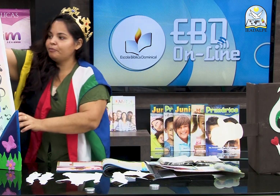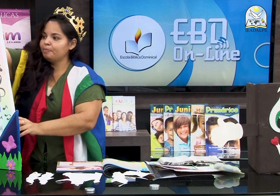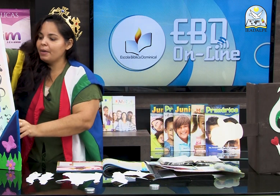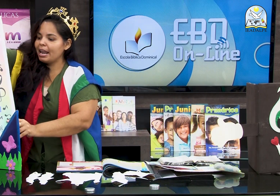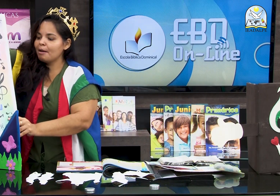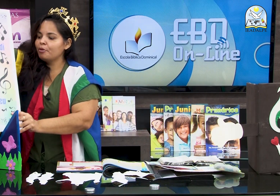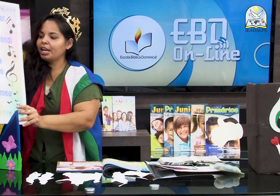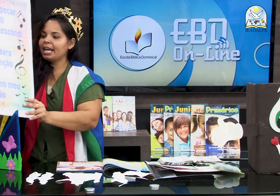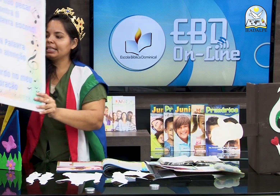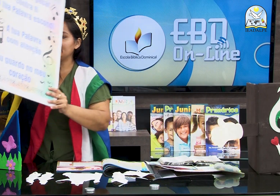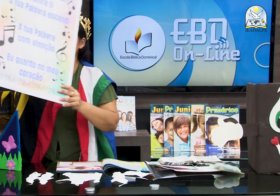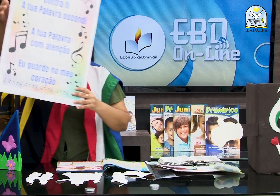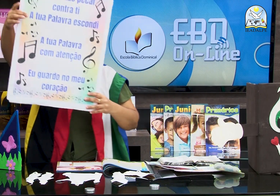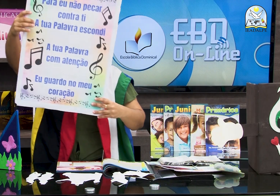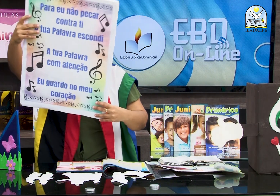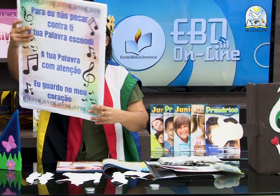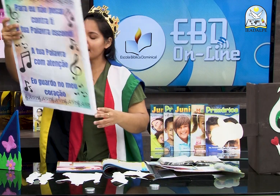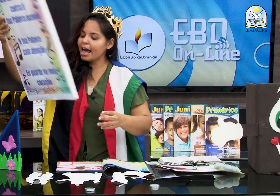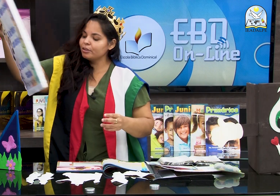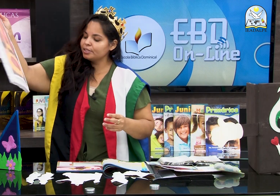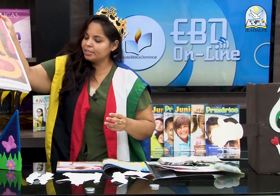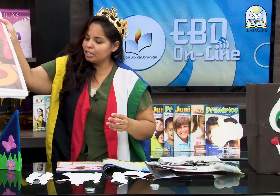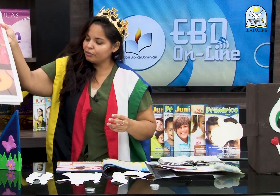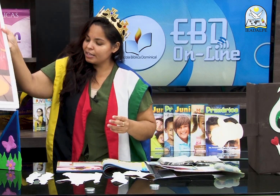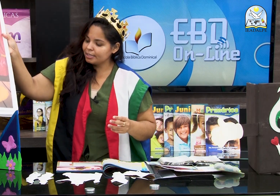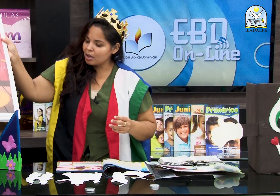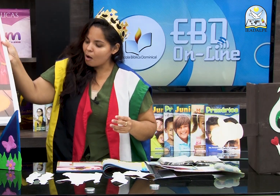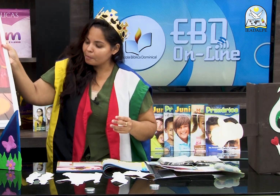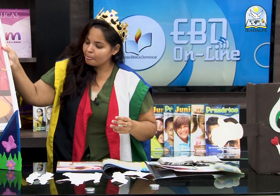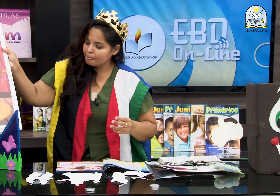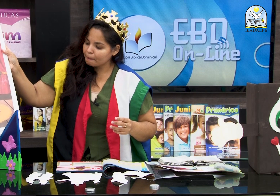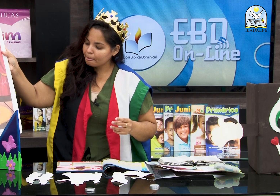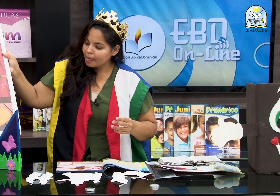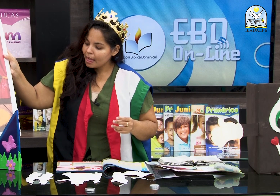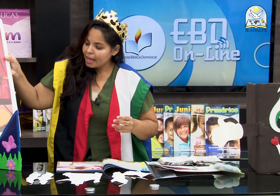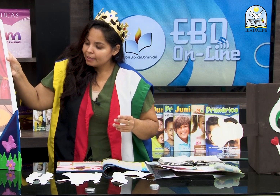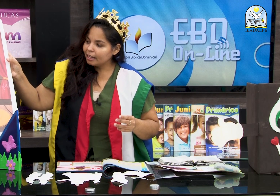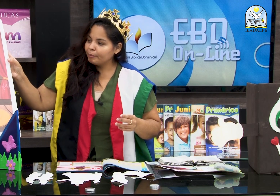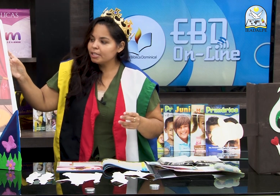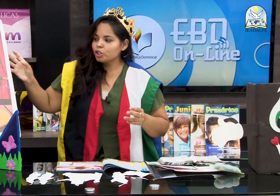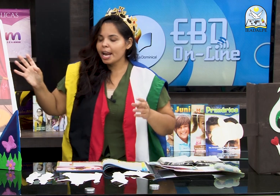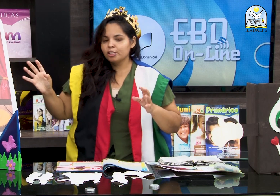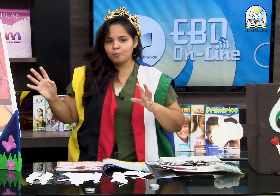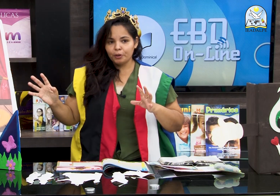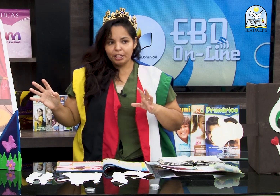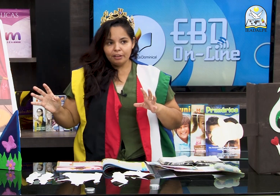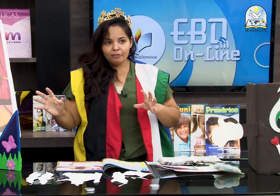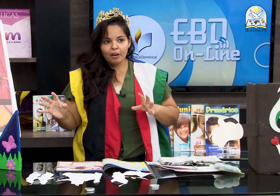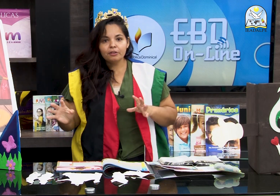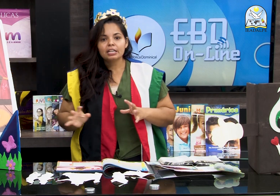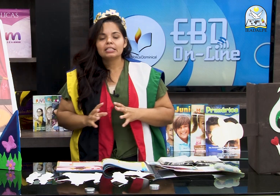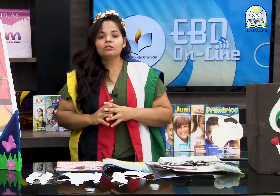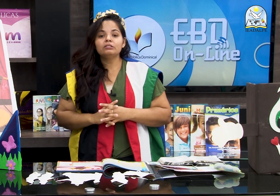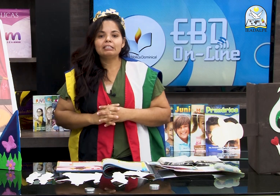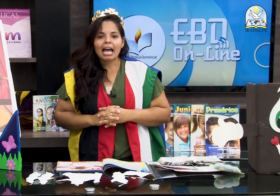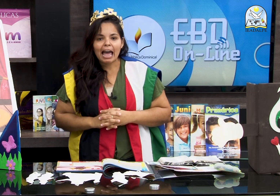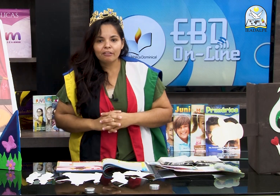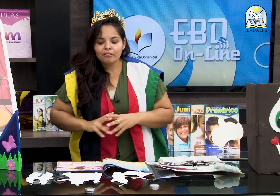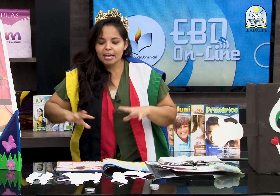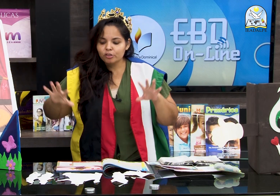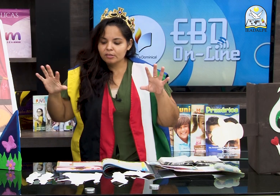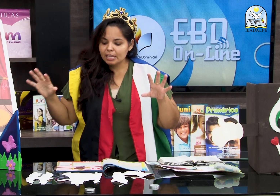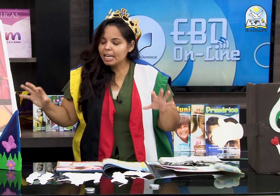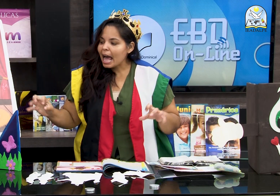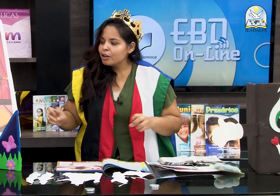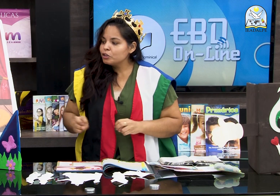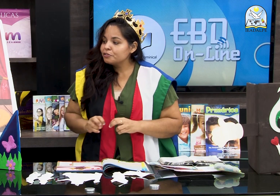eu elaborei aqui esse cenáriozinho, vê só. Também estará disponível no